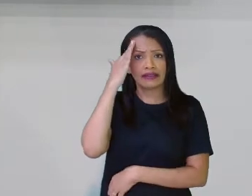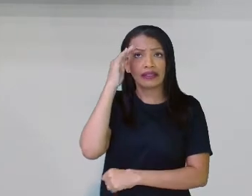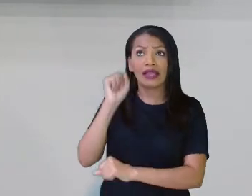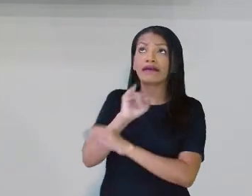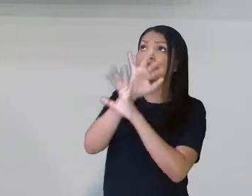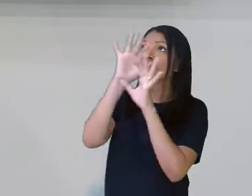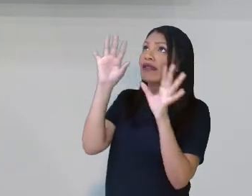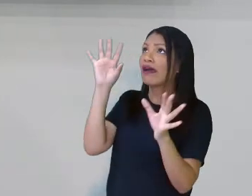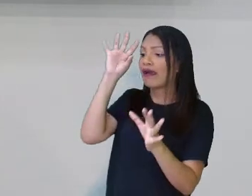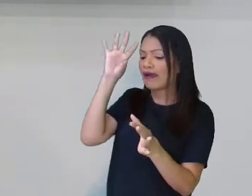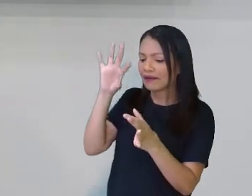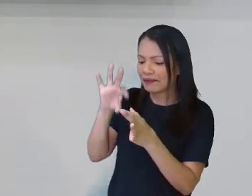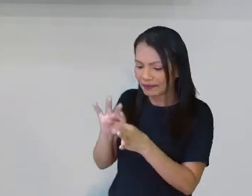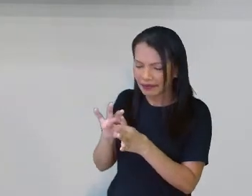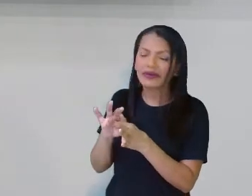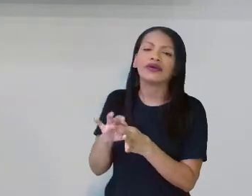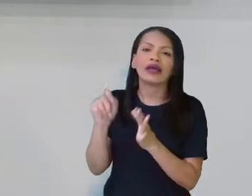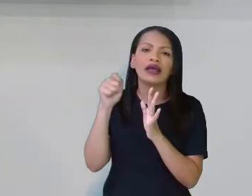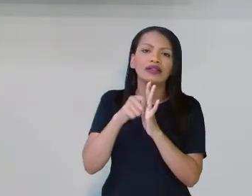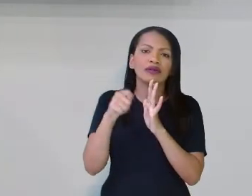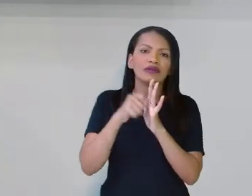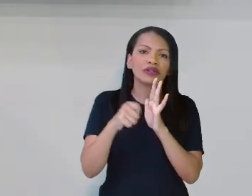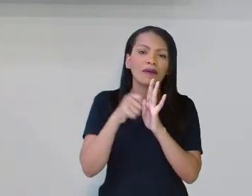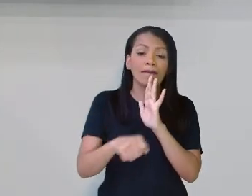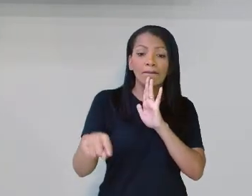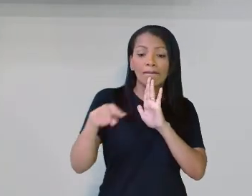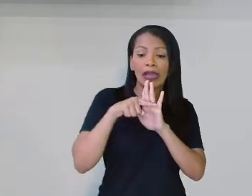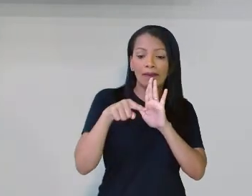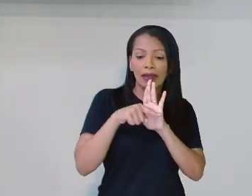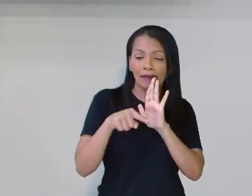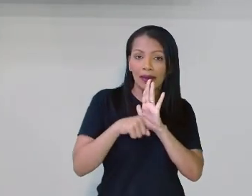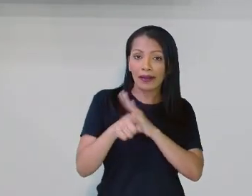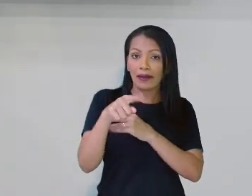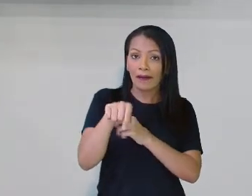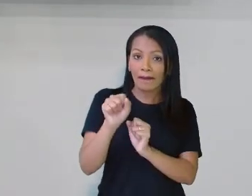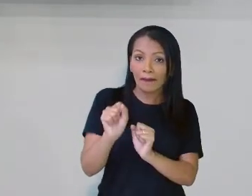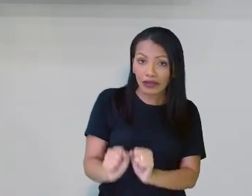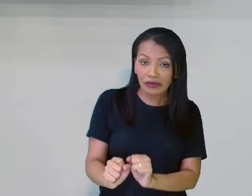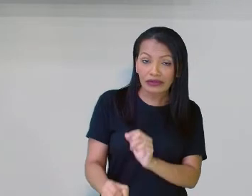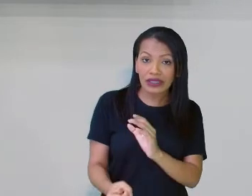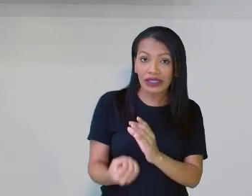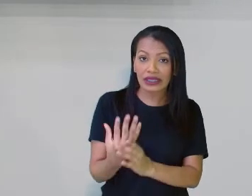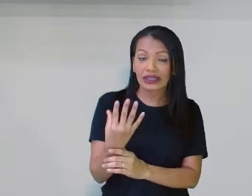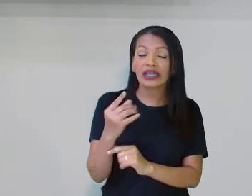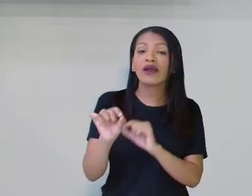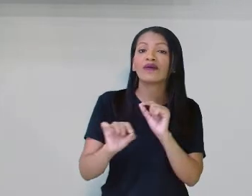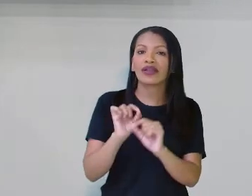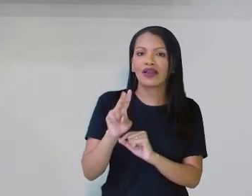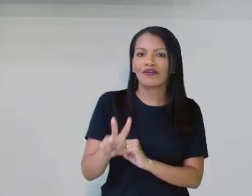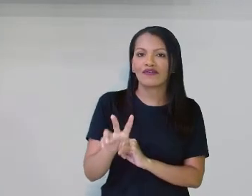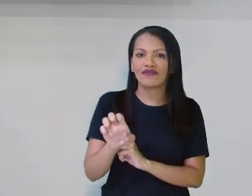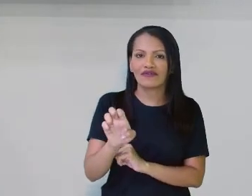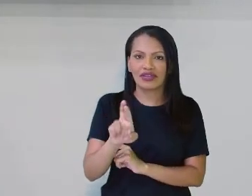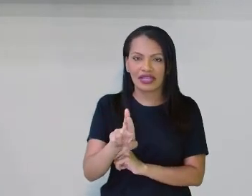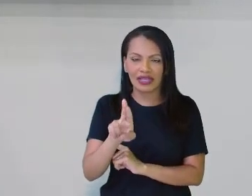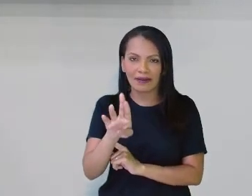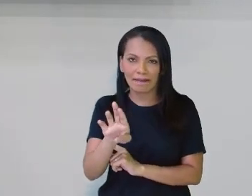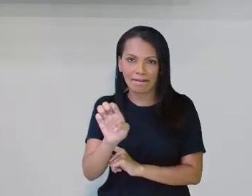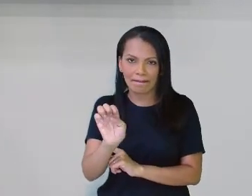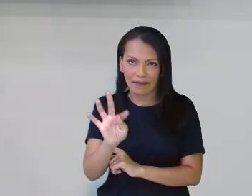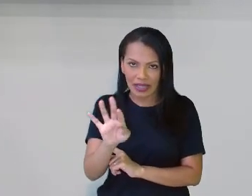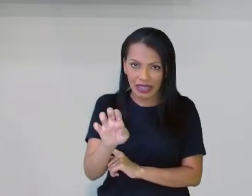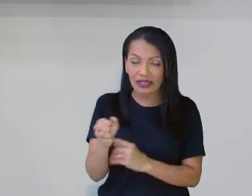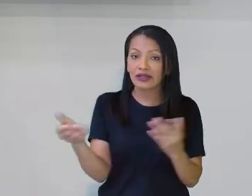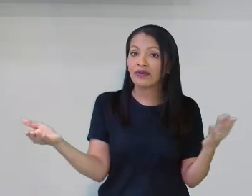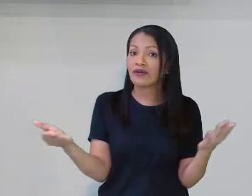colocando informações falsas, anotar os principais pontos para poder você criar o seu verbete. E é essa a nossa proposta de trabalho